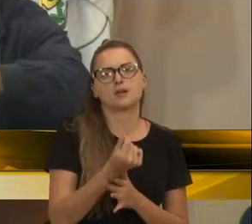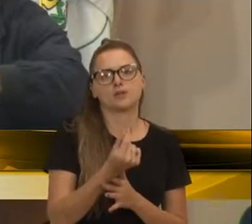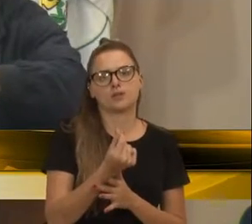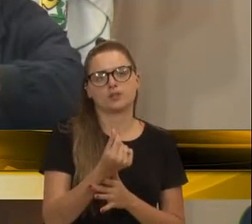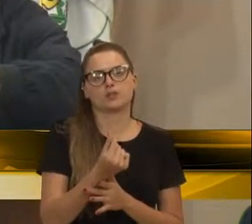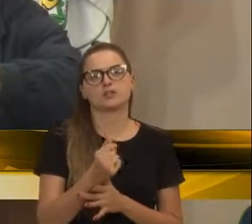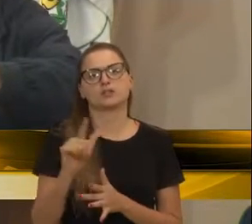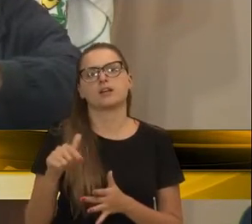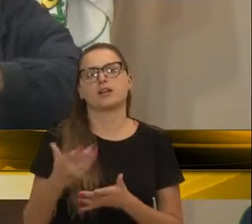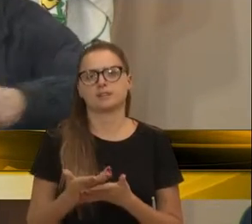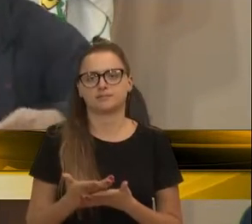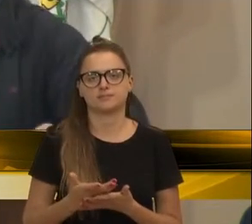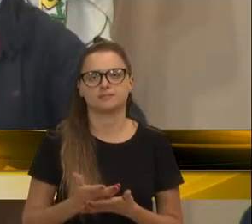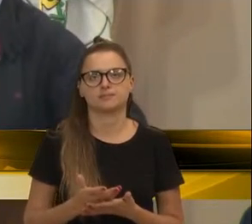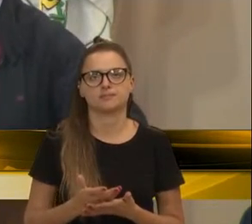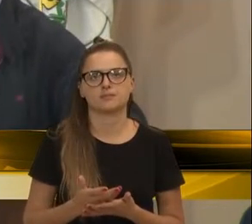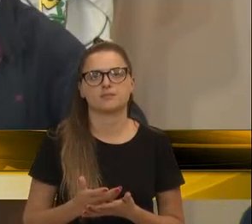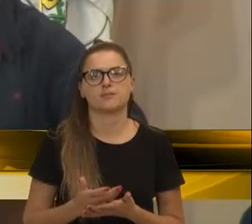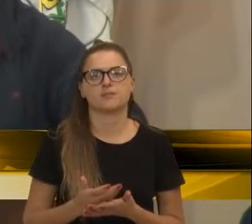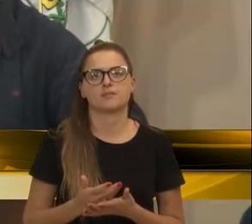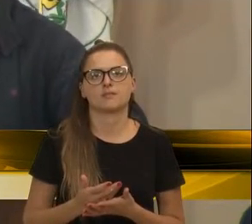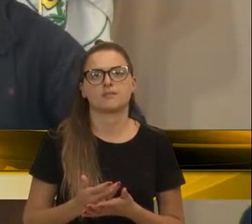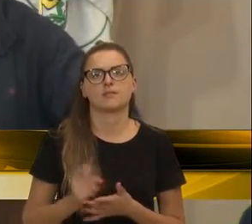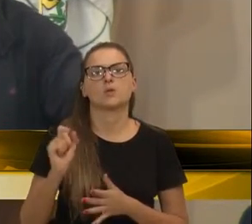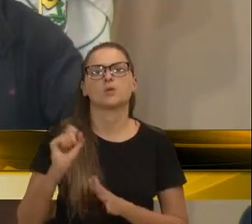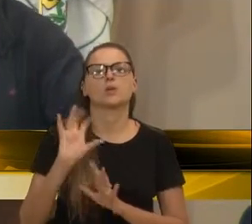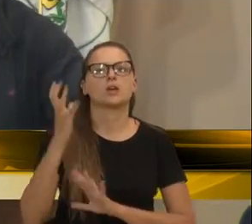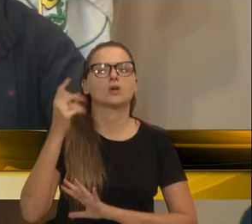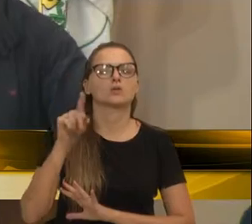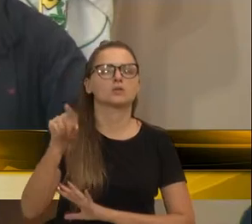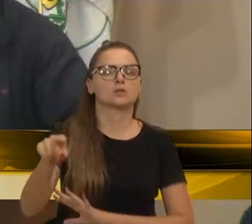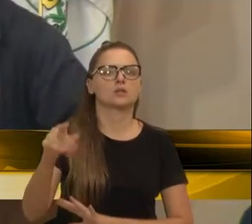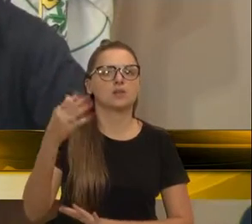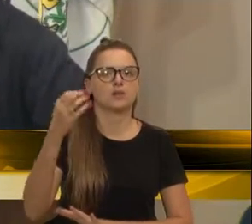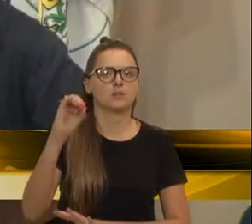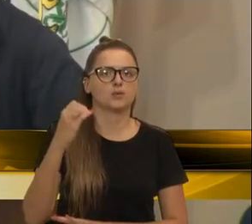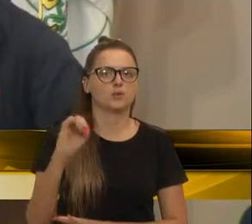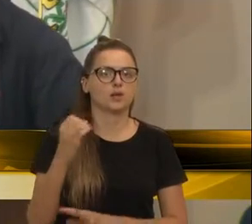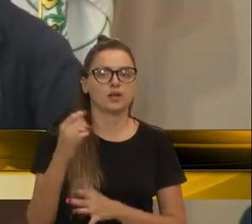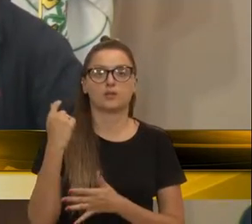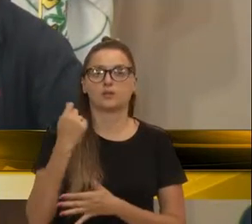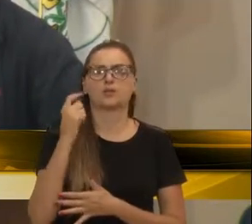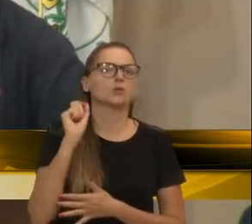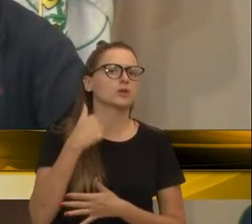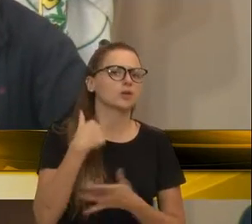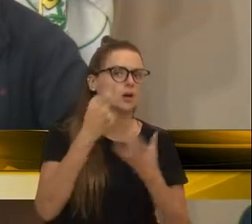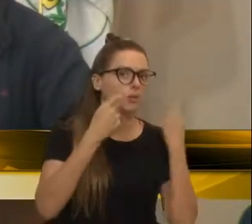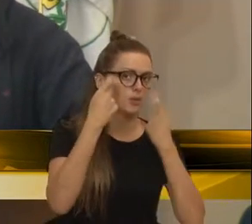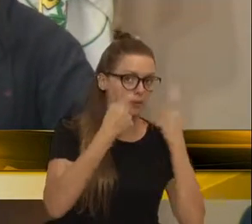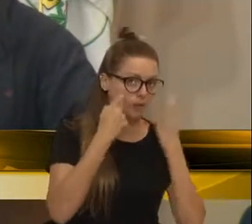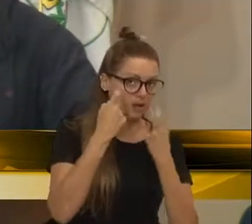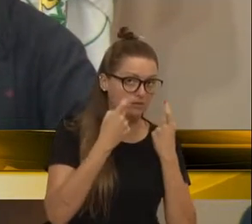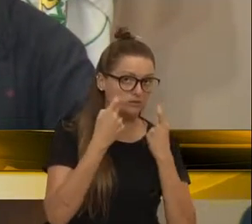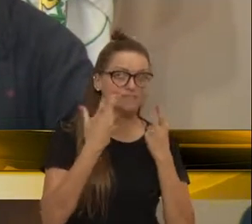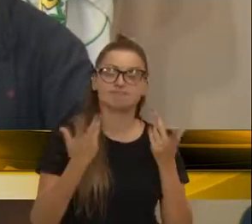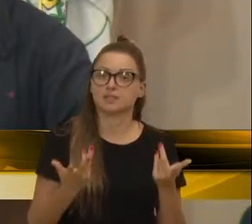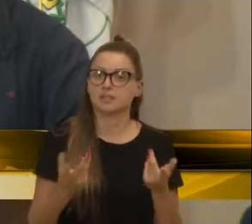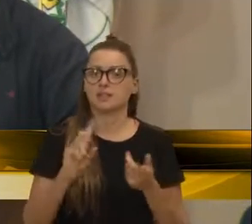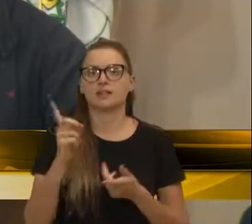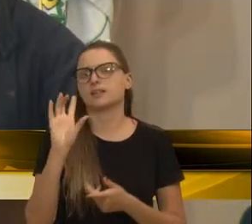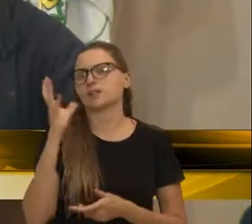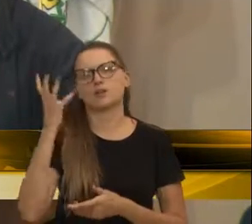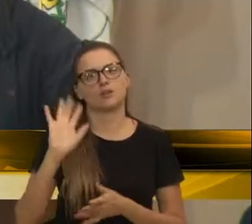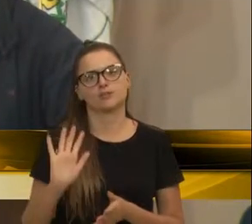esta. O que aconteceu já em Porto Alegre e já no Rio Grande do Sul. Qual é a nossa preocupação? É que isso realmente não